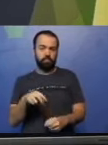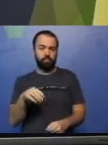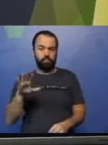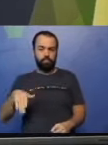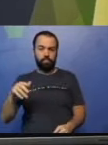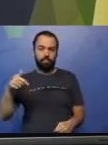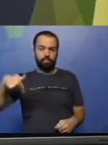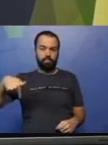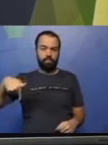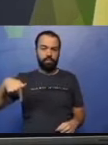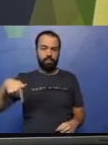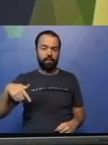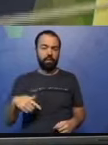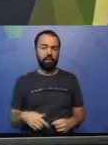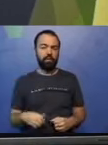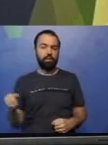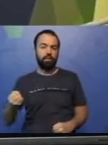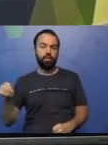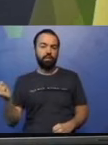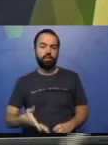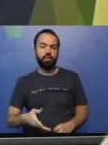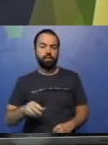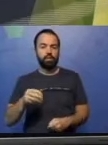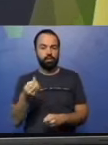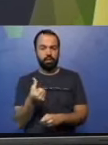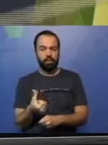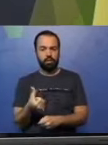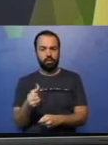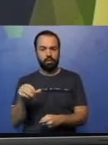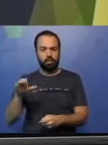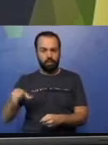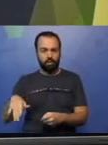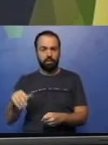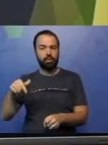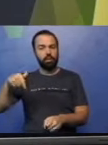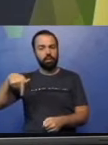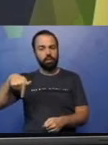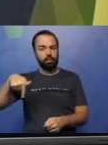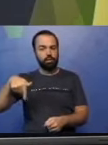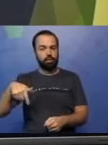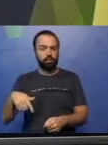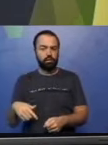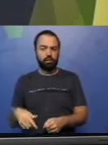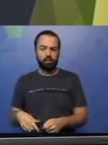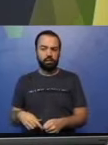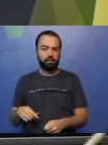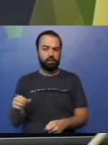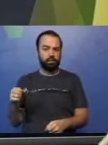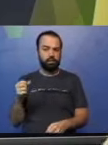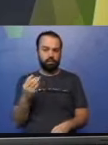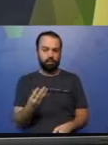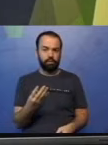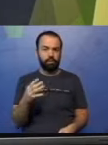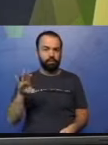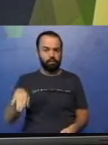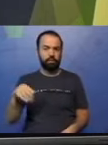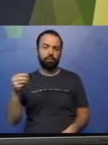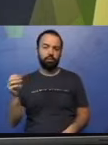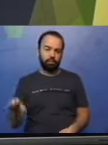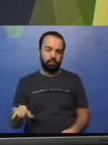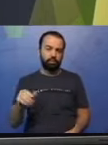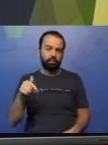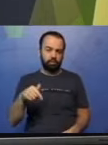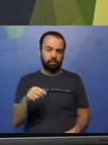Menor que 7, ok? 6. Menor que 7. 4,